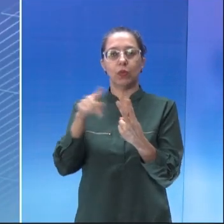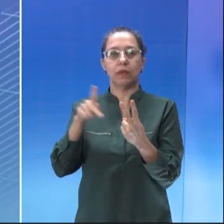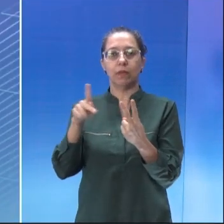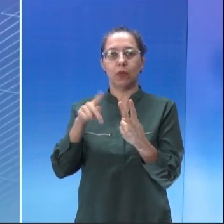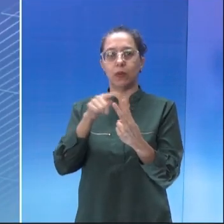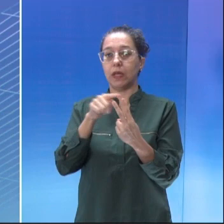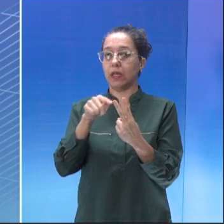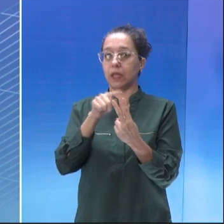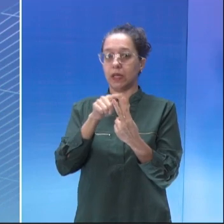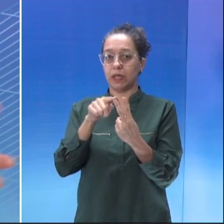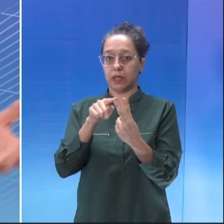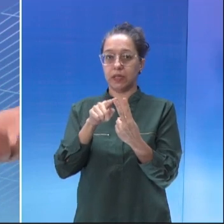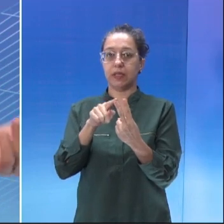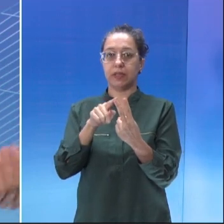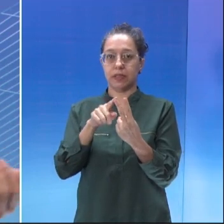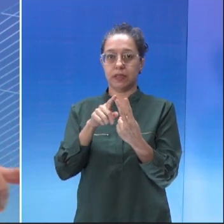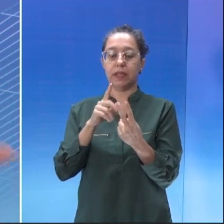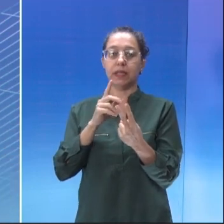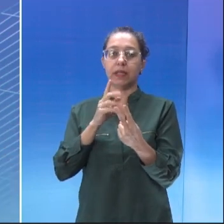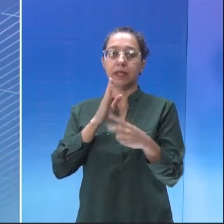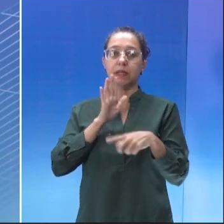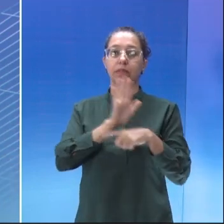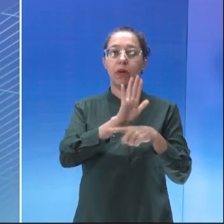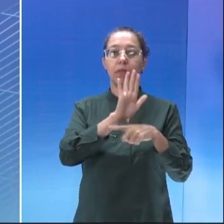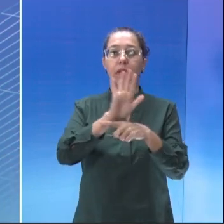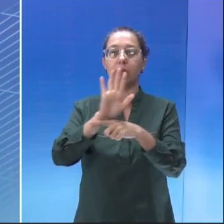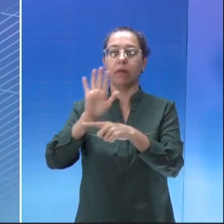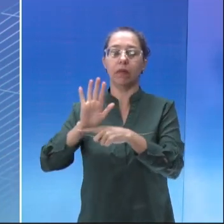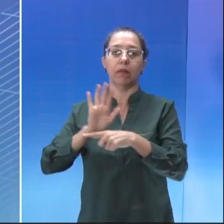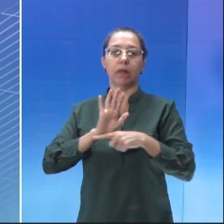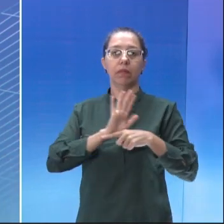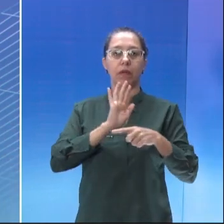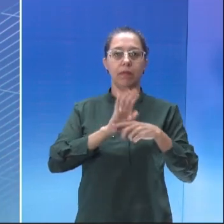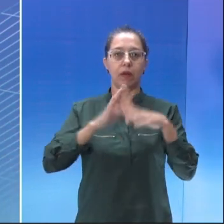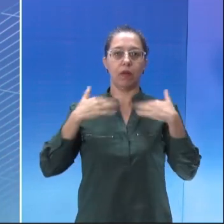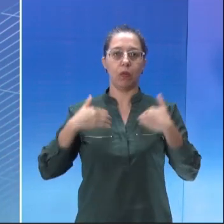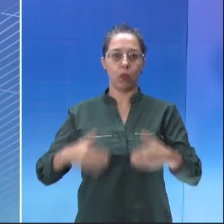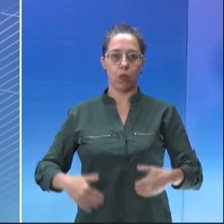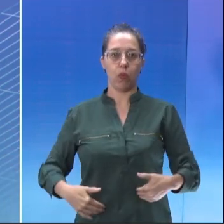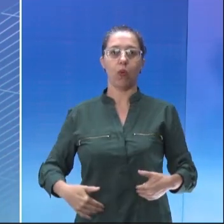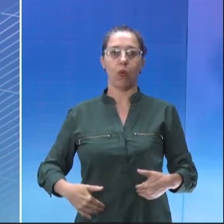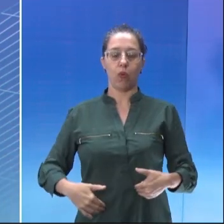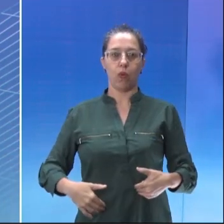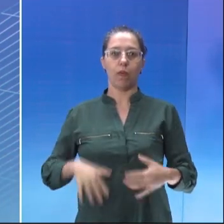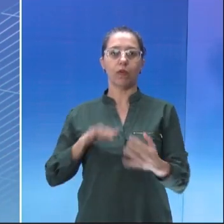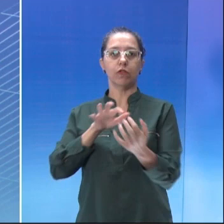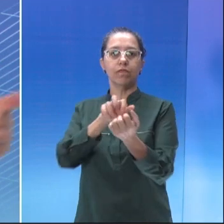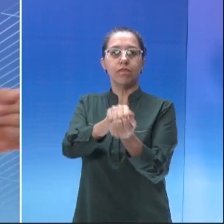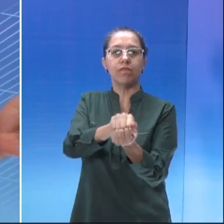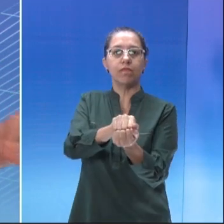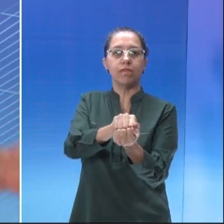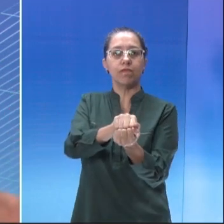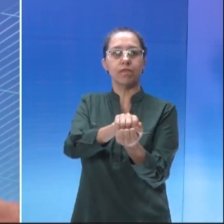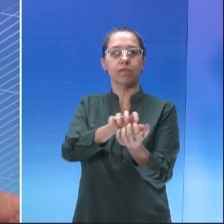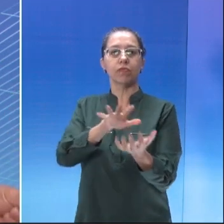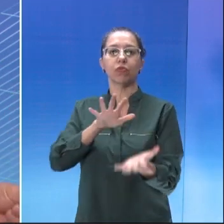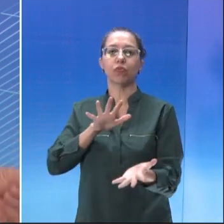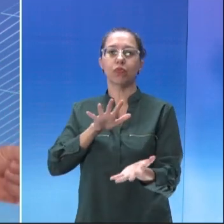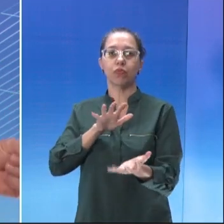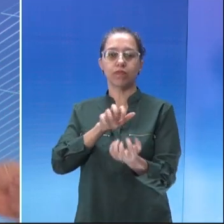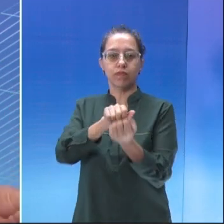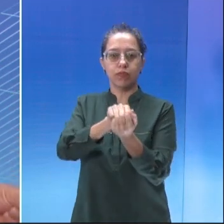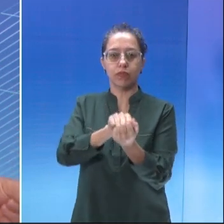agem aí fazendo o processo de sustentação e também de contração, que é a